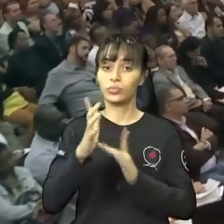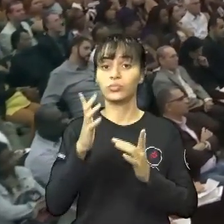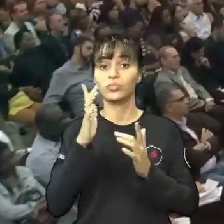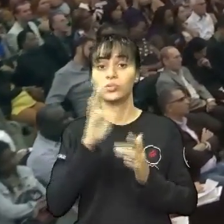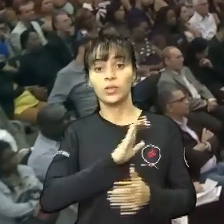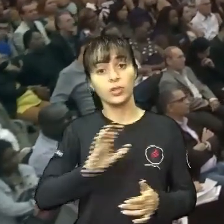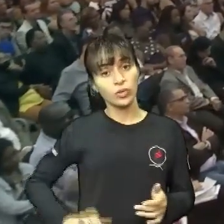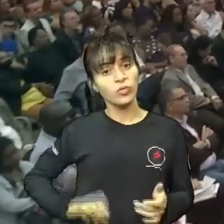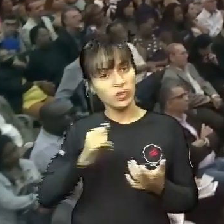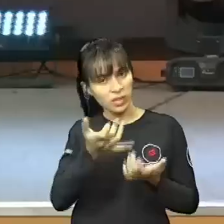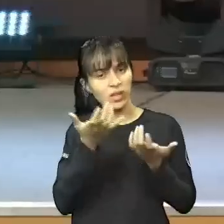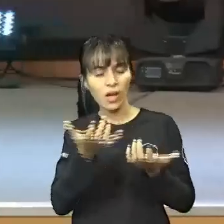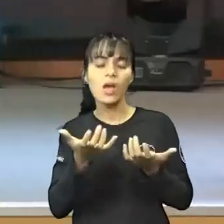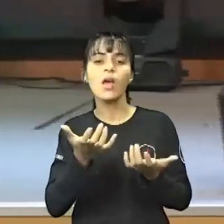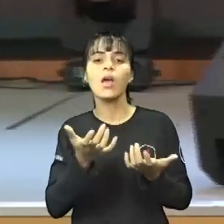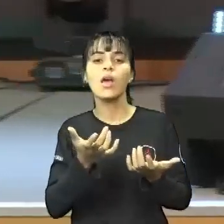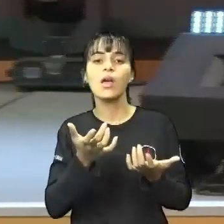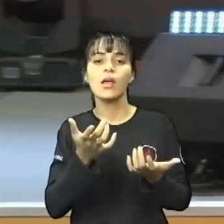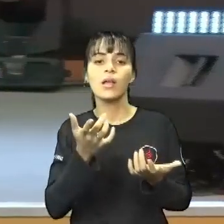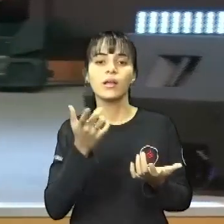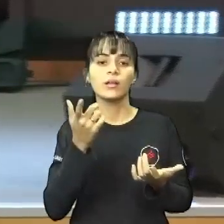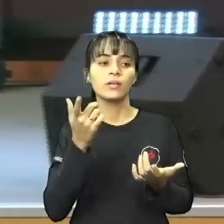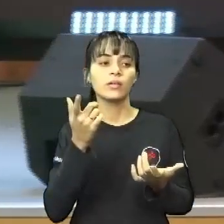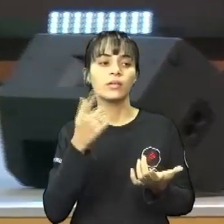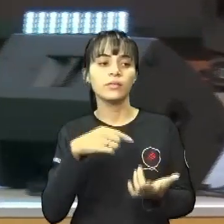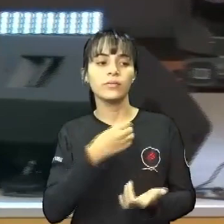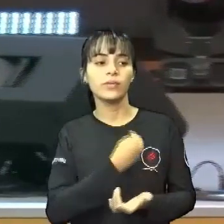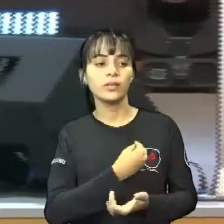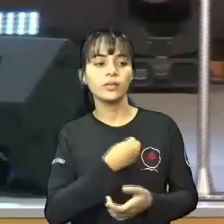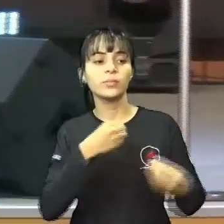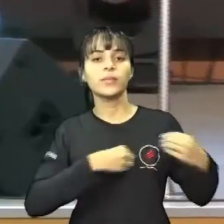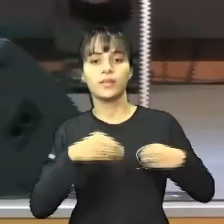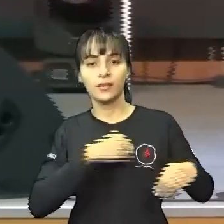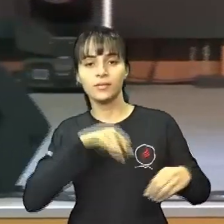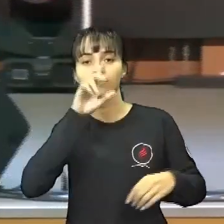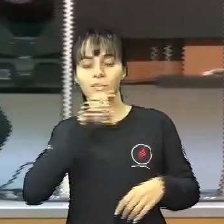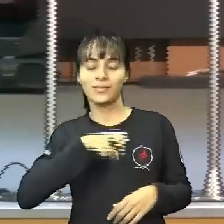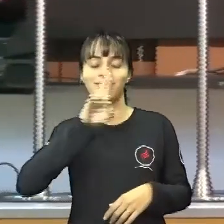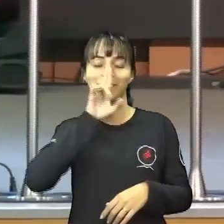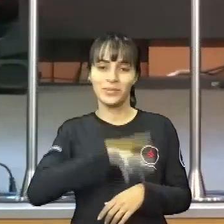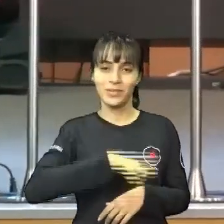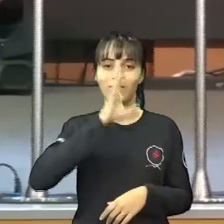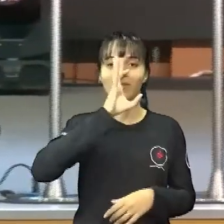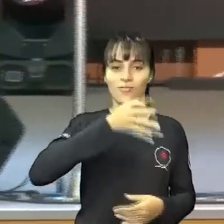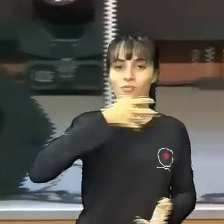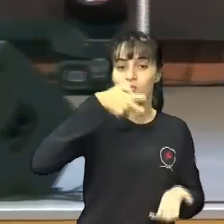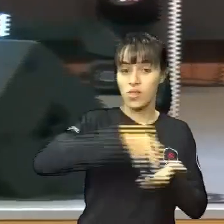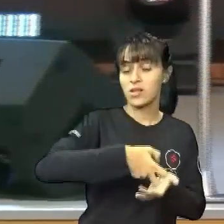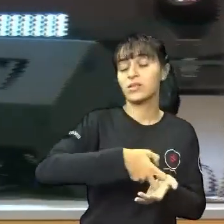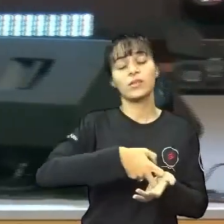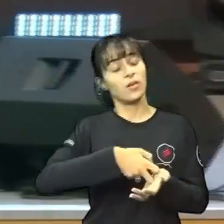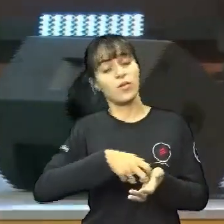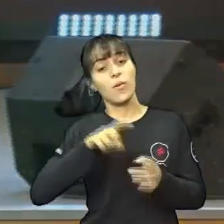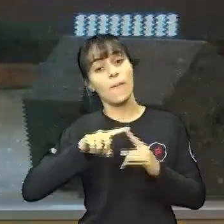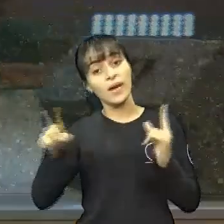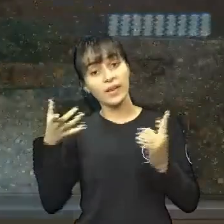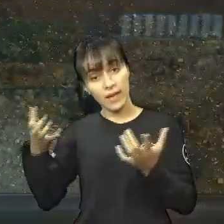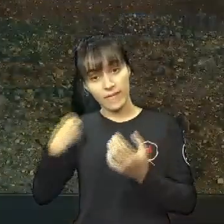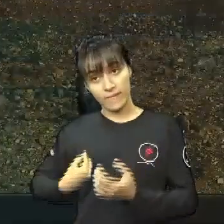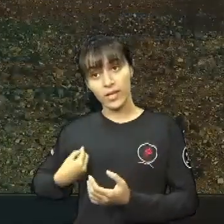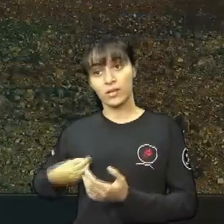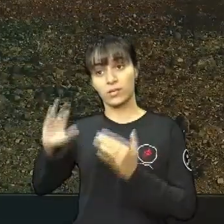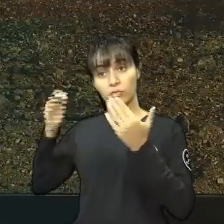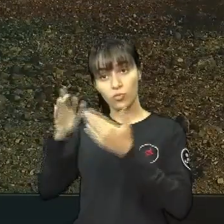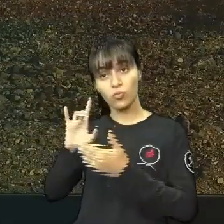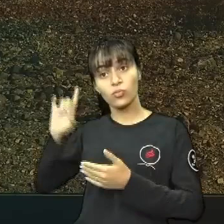condenação você quer viver uma vida com Deus vida eterna mas qual o resultado eu quero te